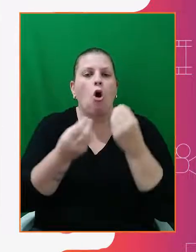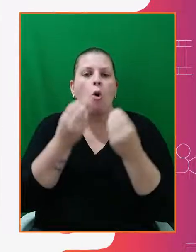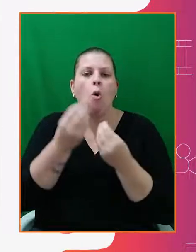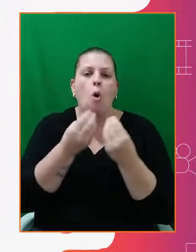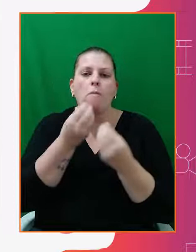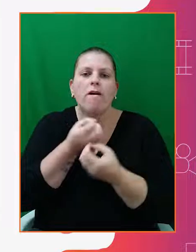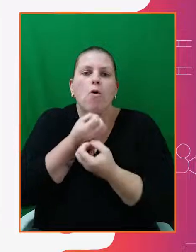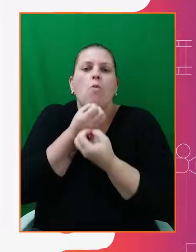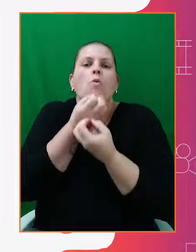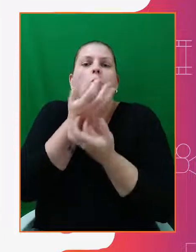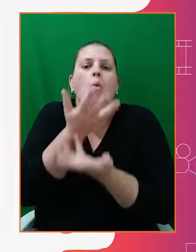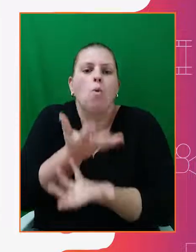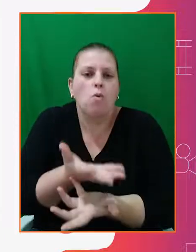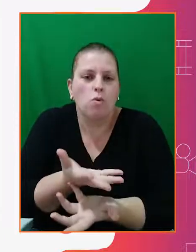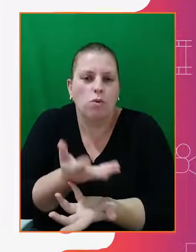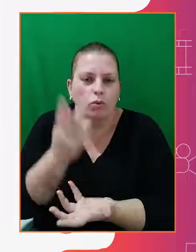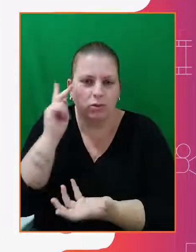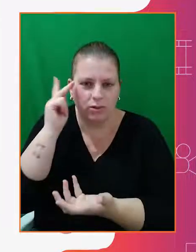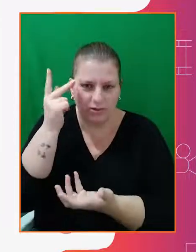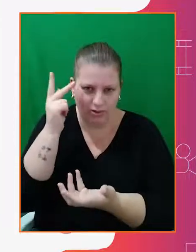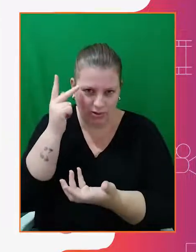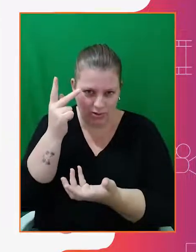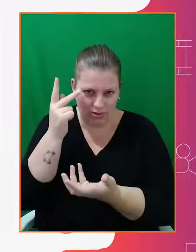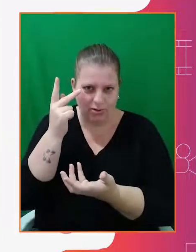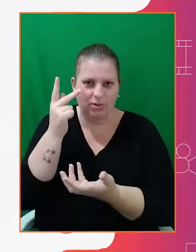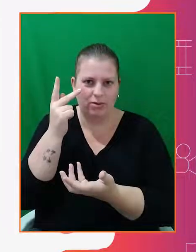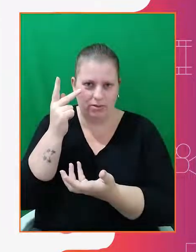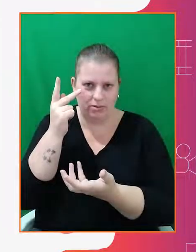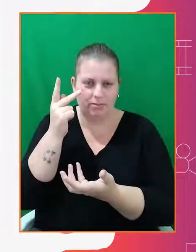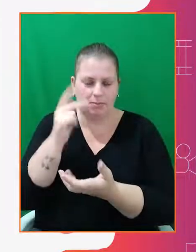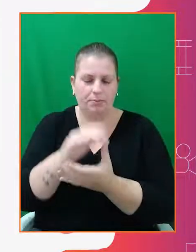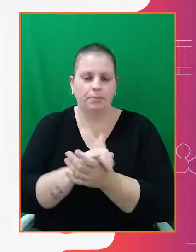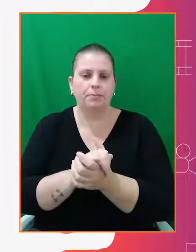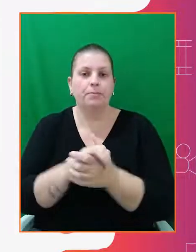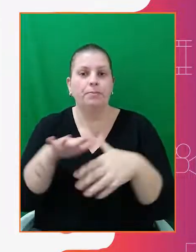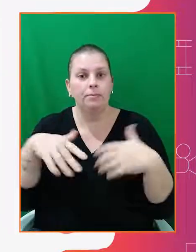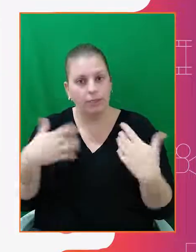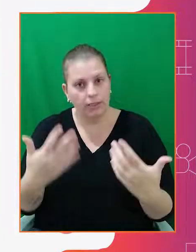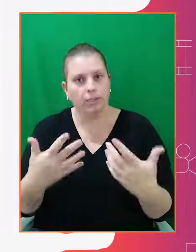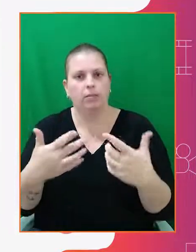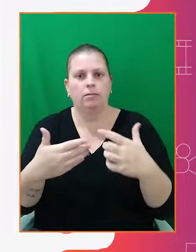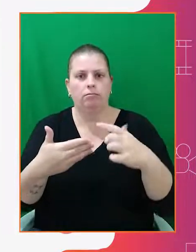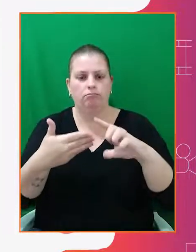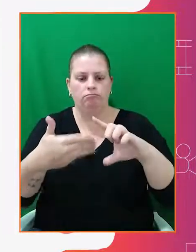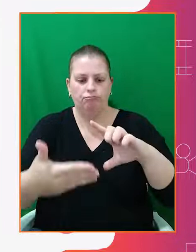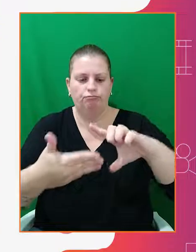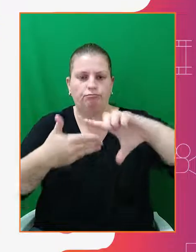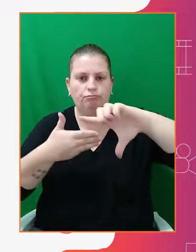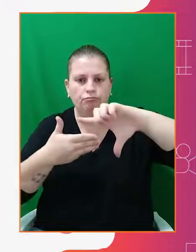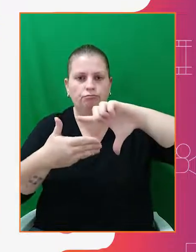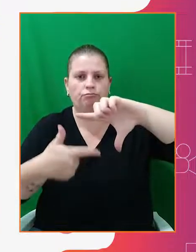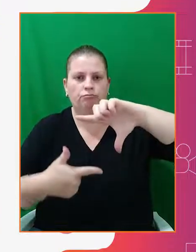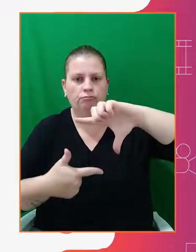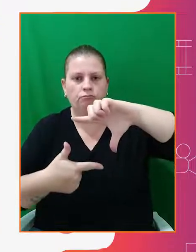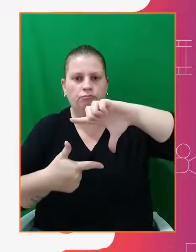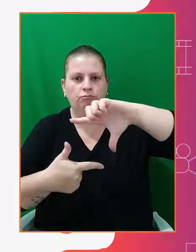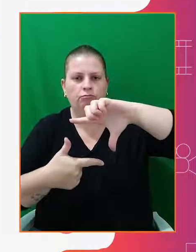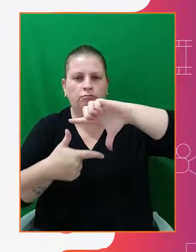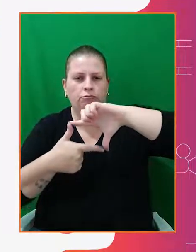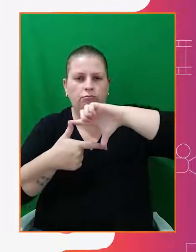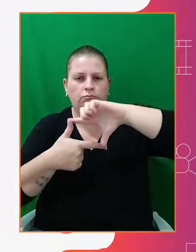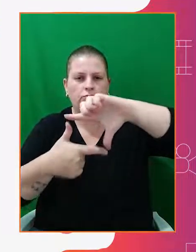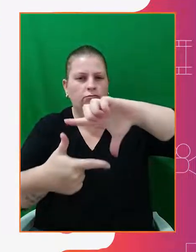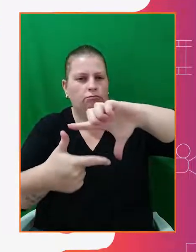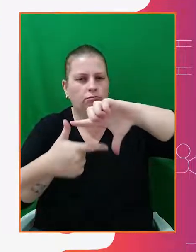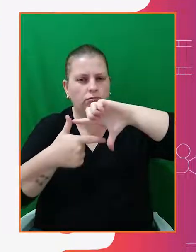a narratividade do filme, como vamos contar essa história. Então o enquadramento ajuda o espectador a ler a